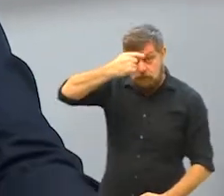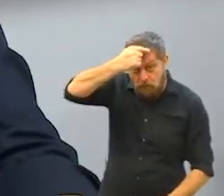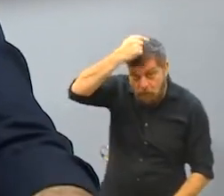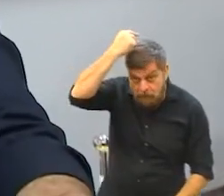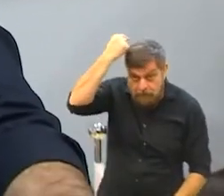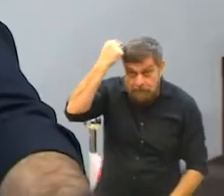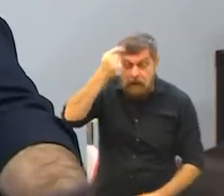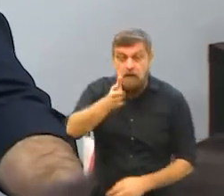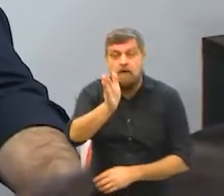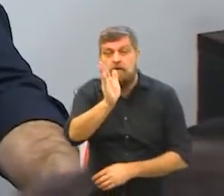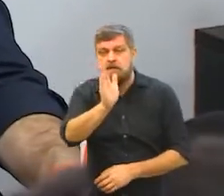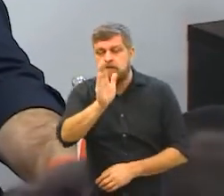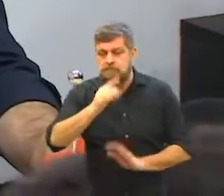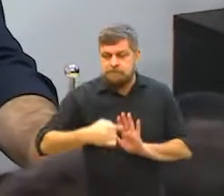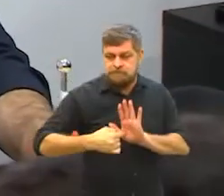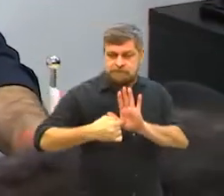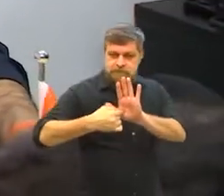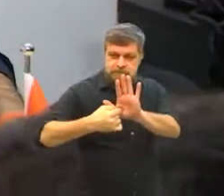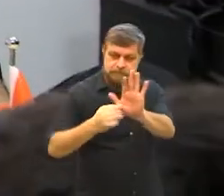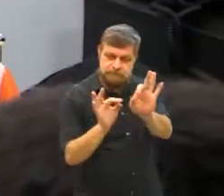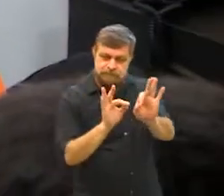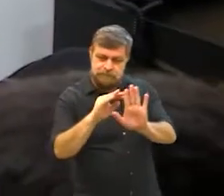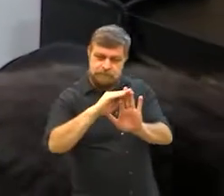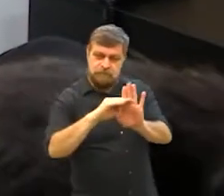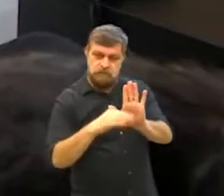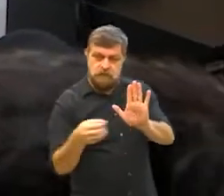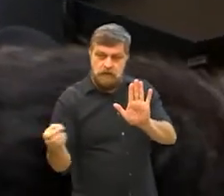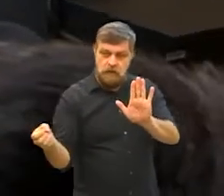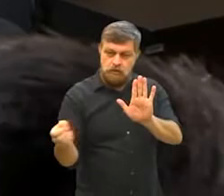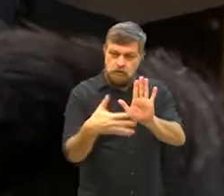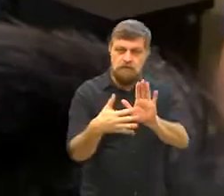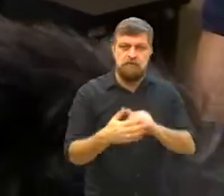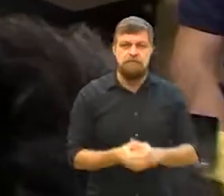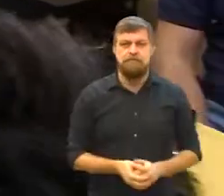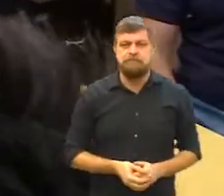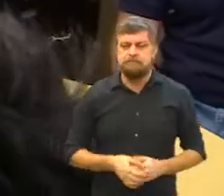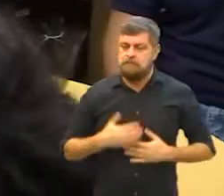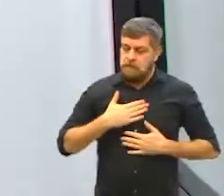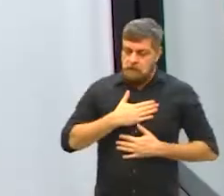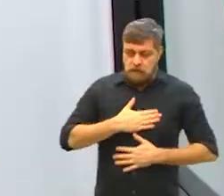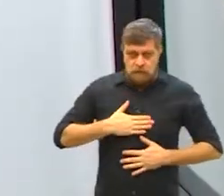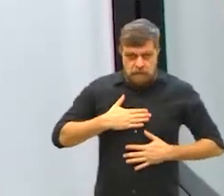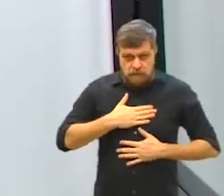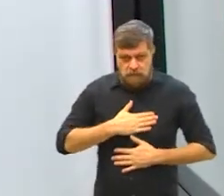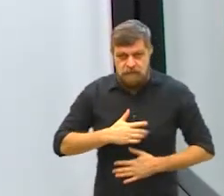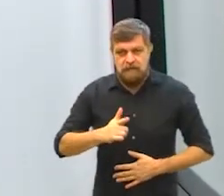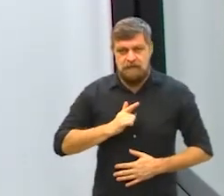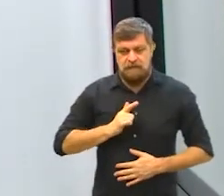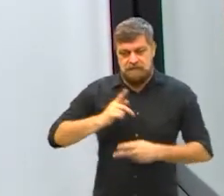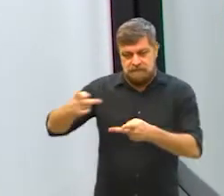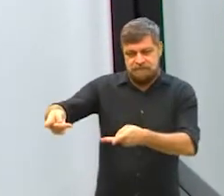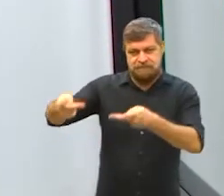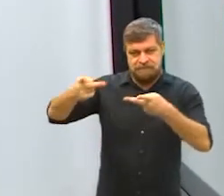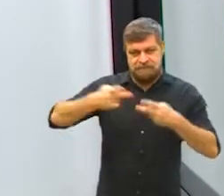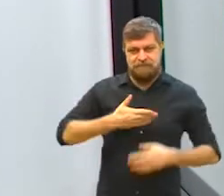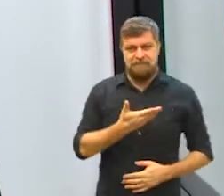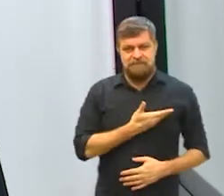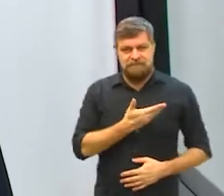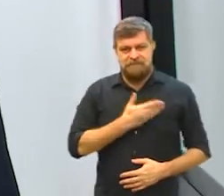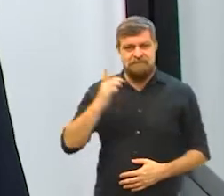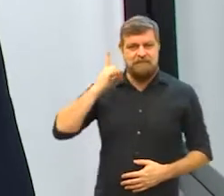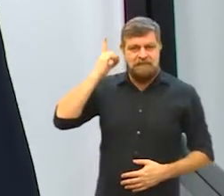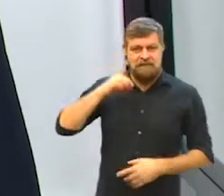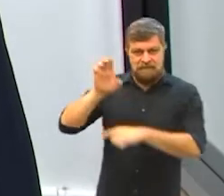o vereador Paulo Gaspar que já is bossa novos projetos a partir da visita recebeu a